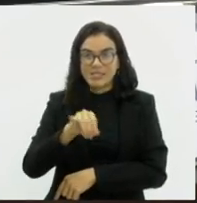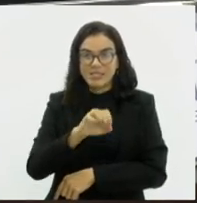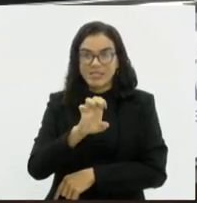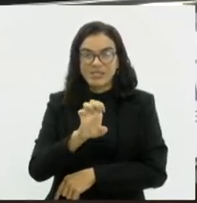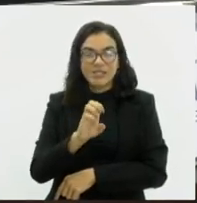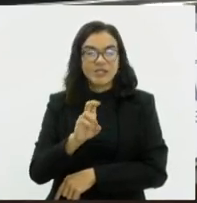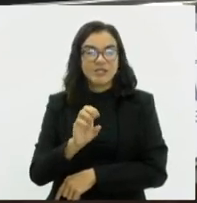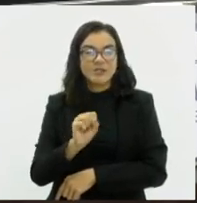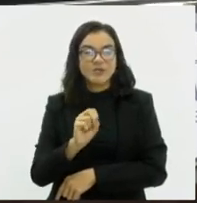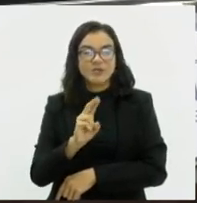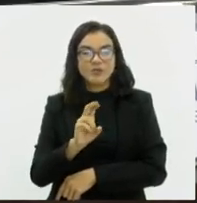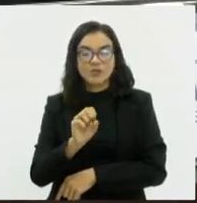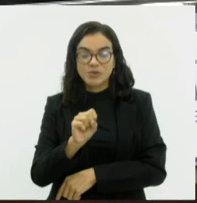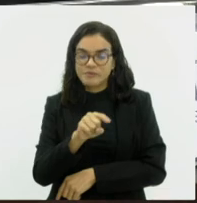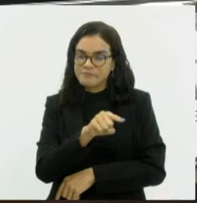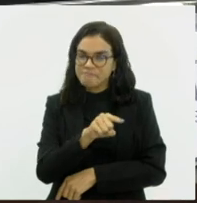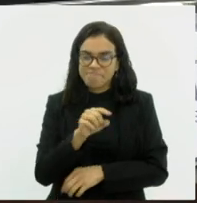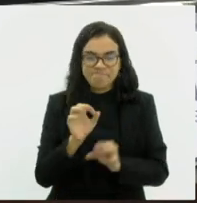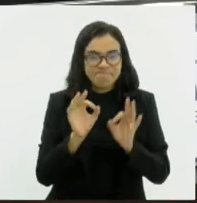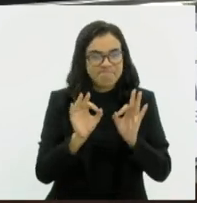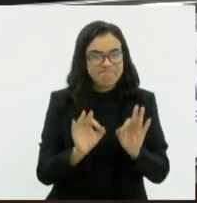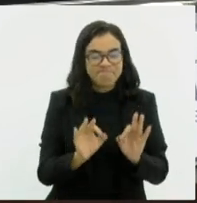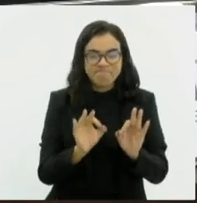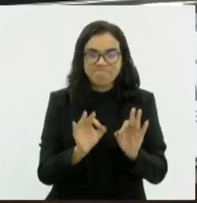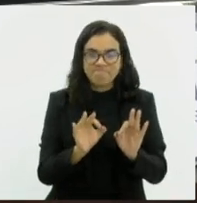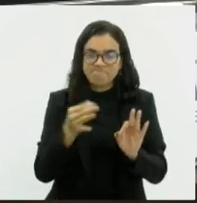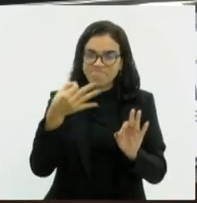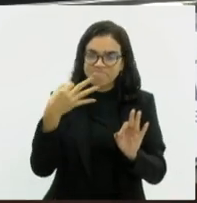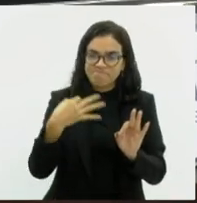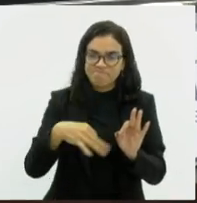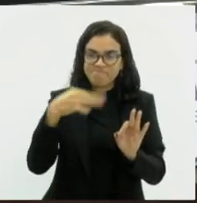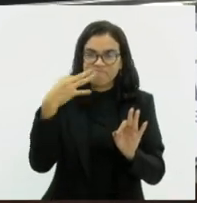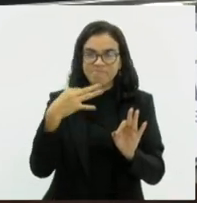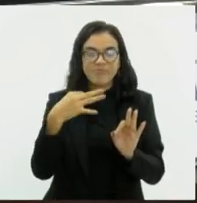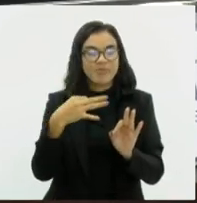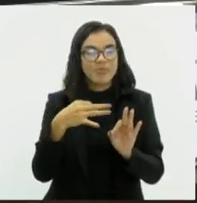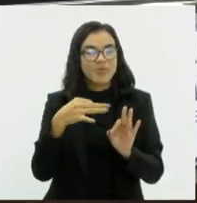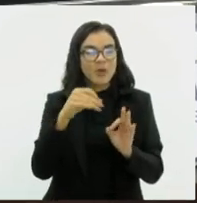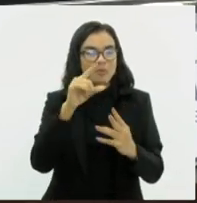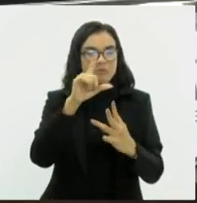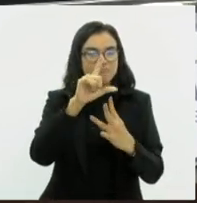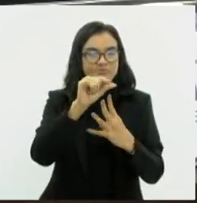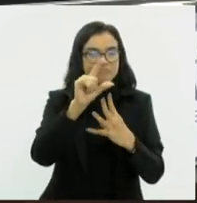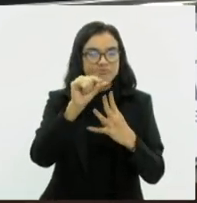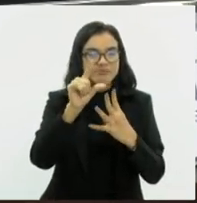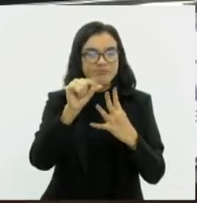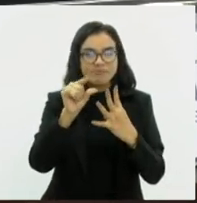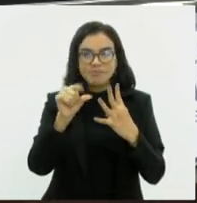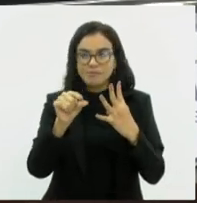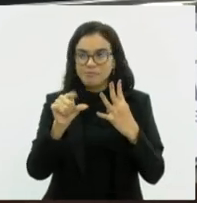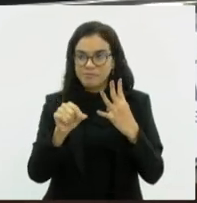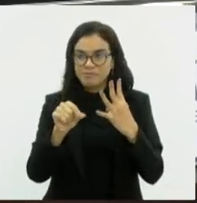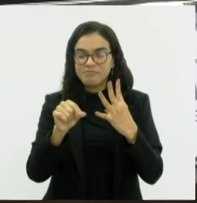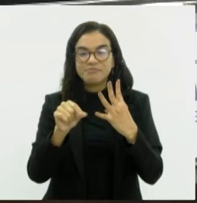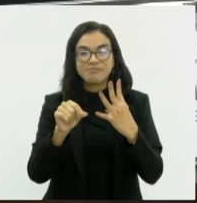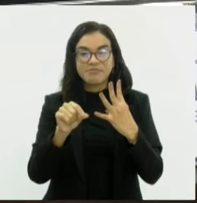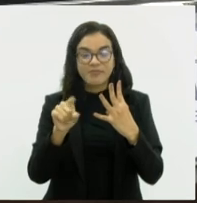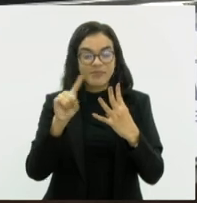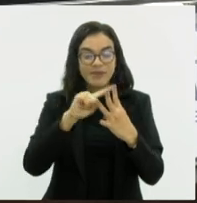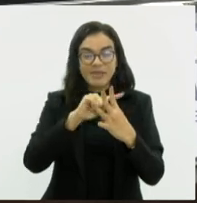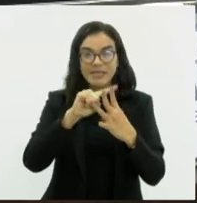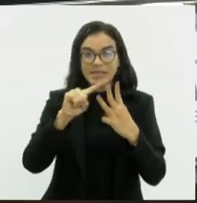Então, você acertou muito, deputado Pedro Brazão, por essas escolhas e por estar homenageando